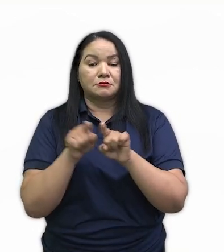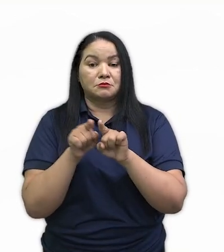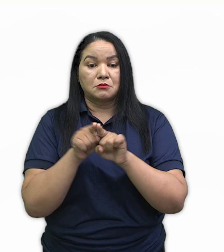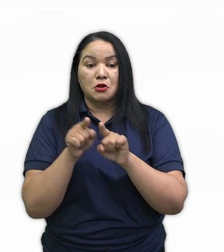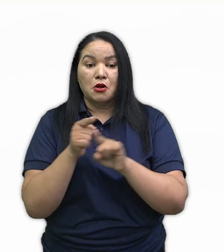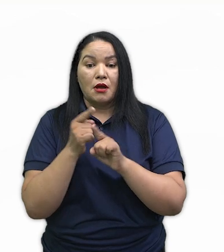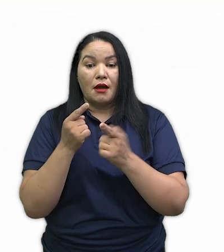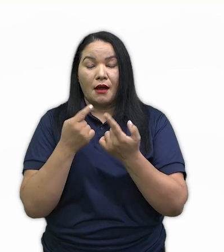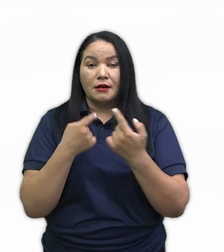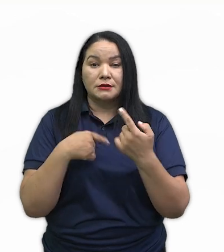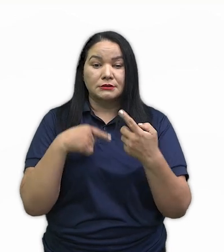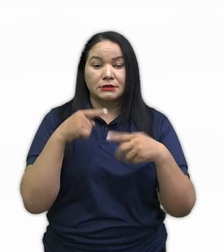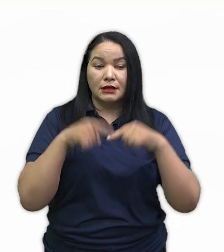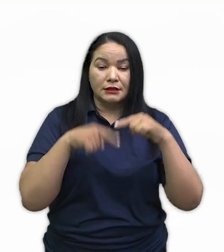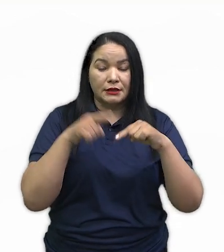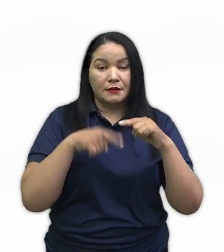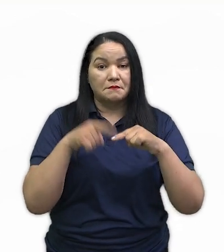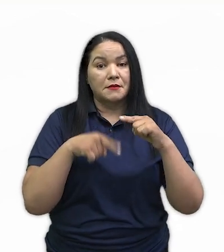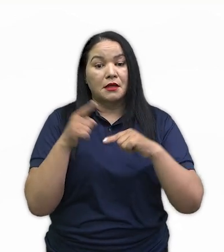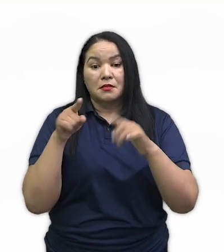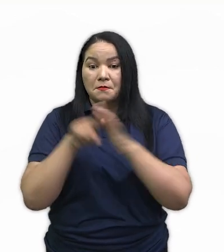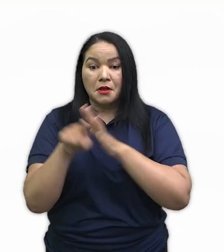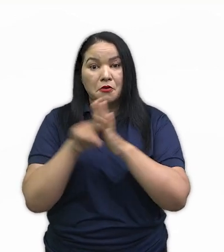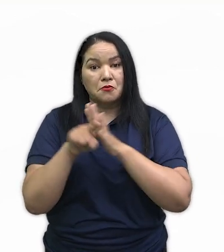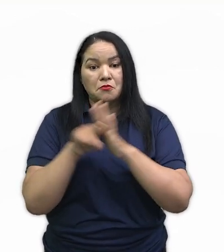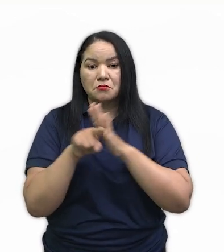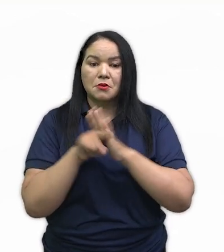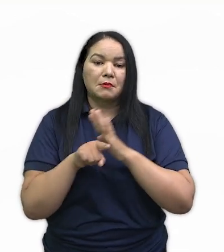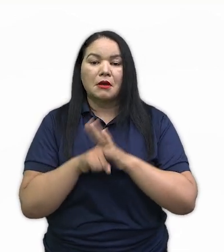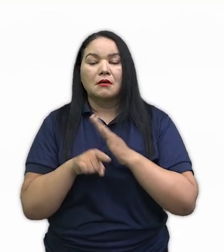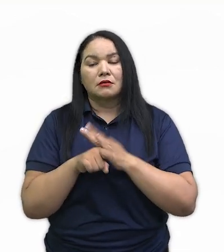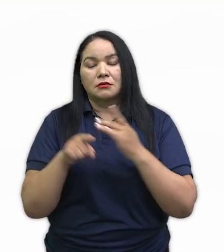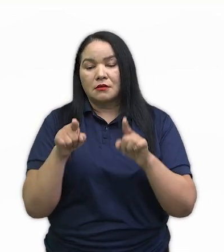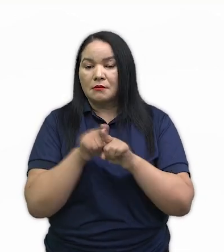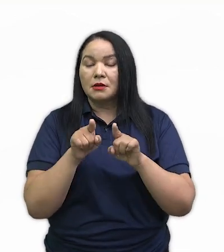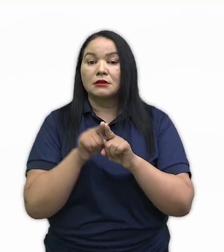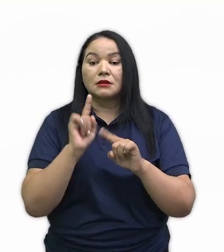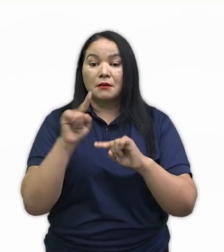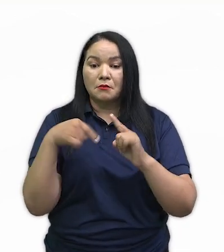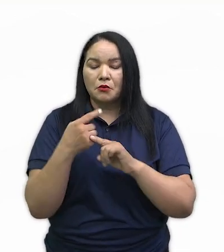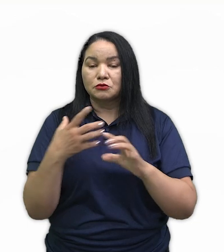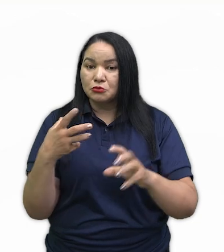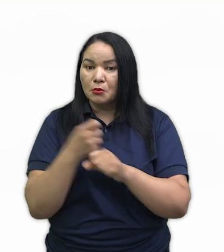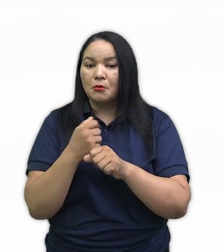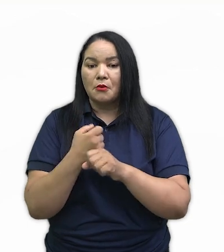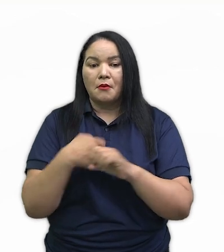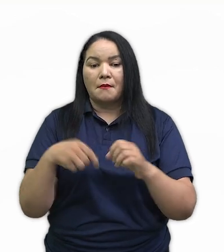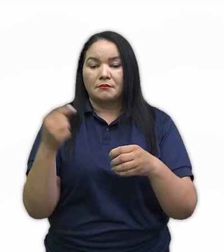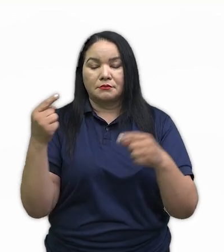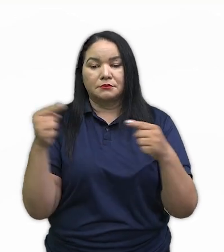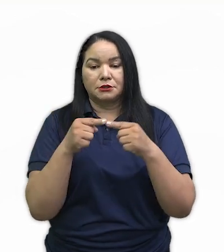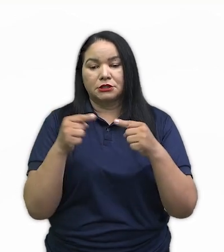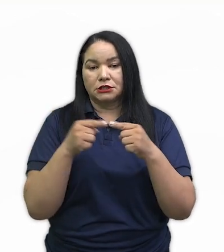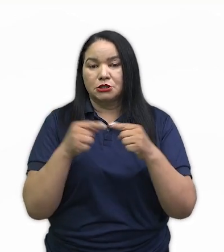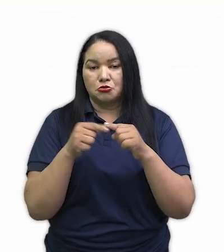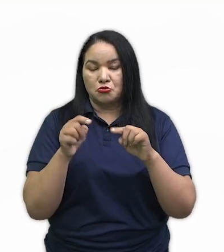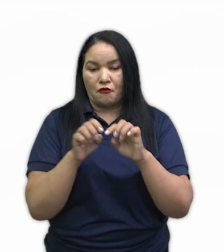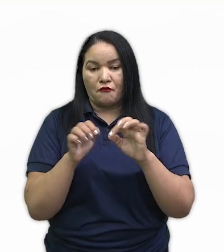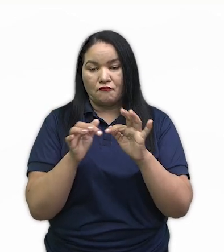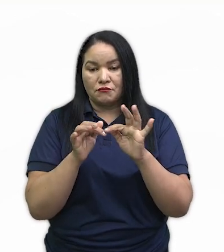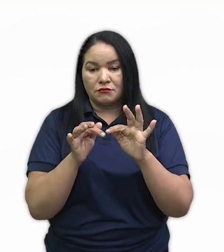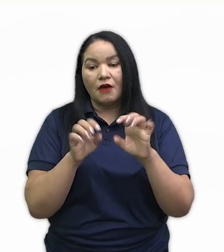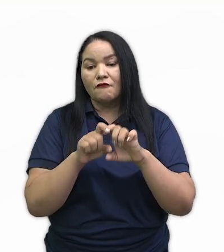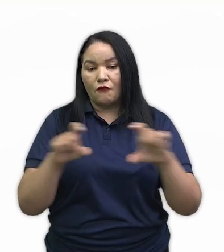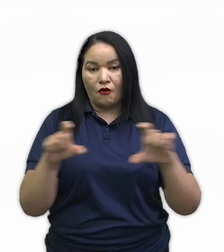identificar, na verdade, os elementos do que a questão vai te oferecer e depois jogar tudo isso na fórmula do cálculo de